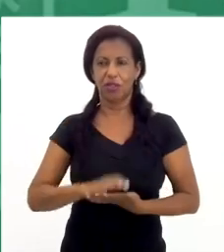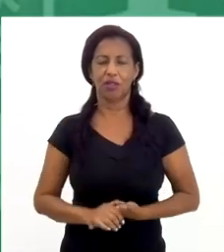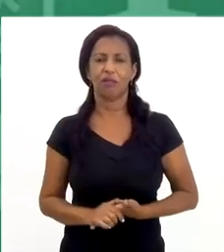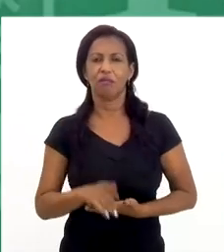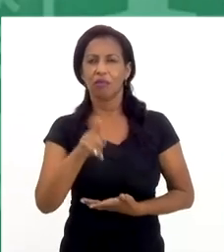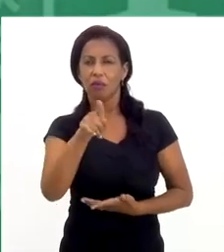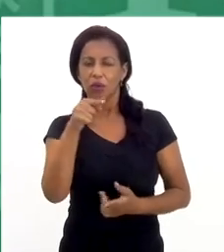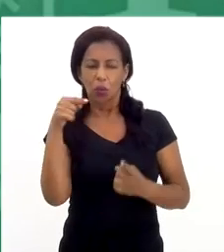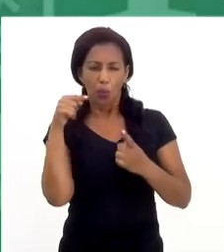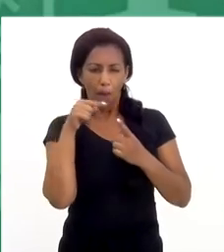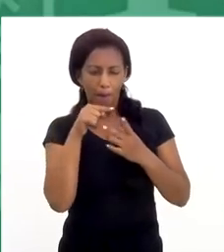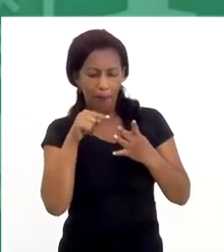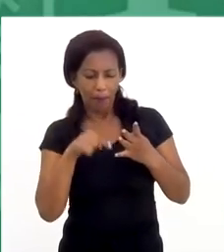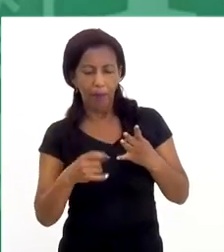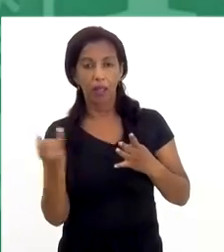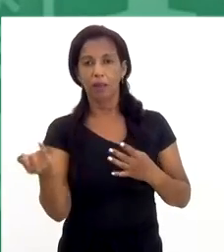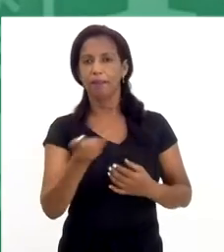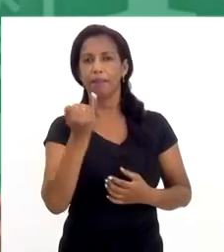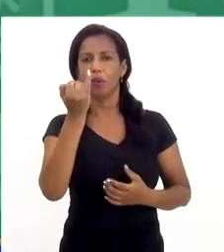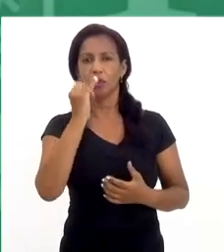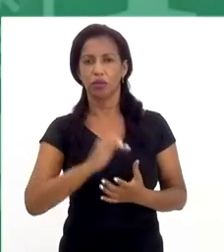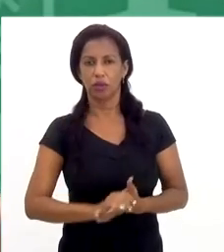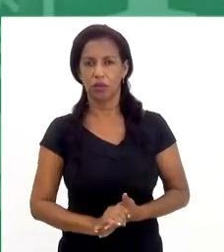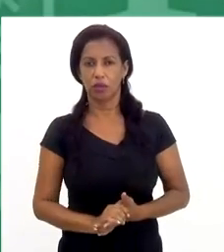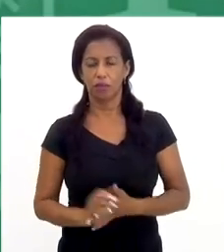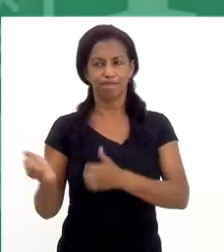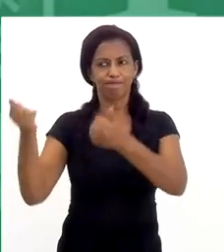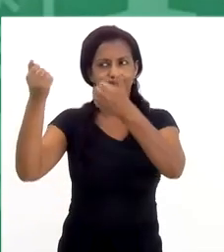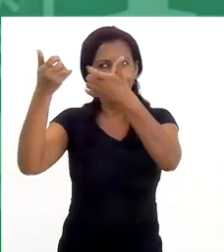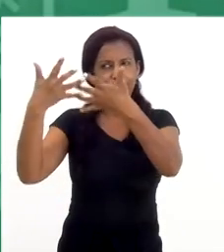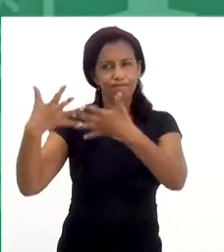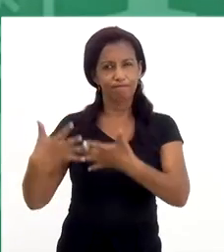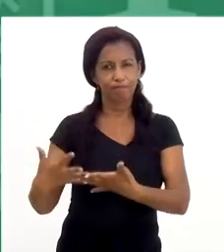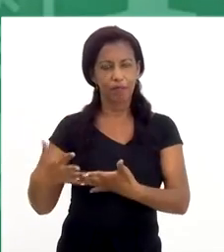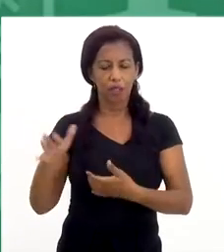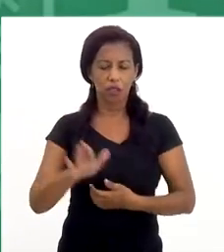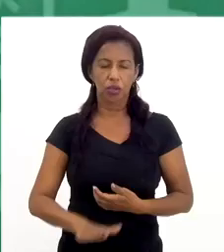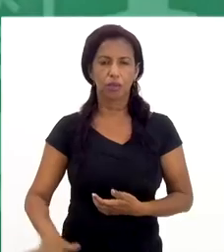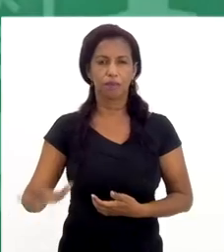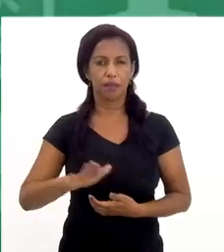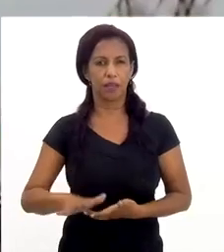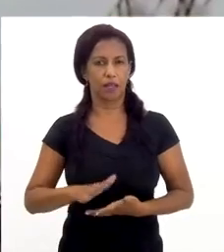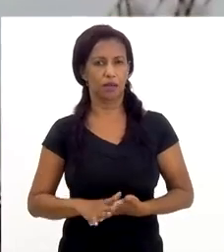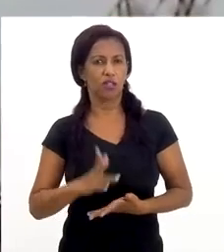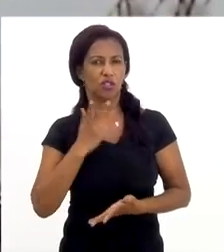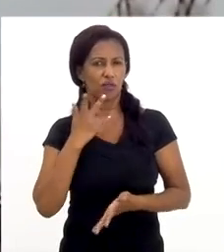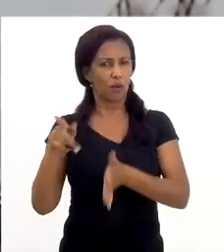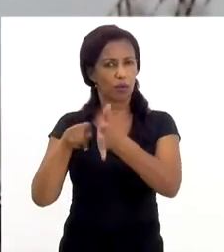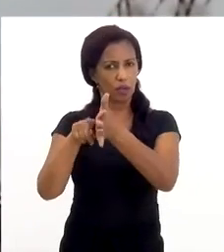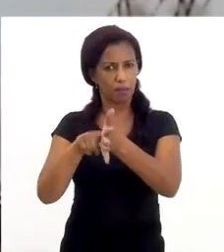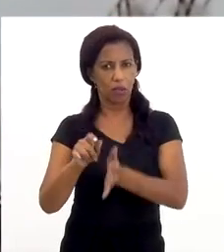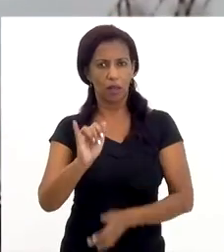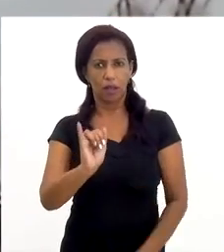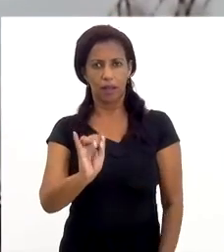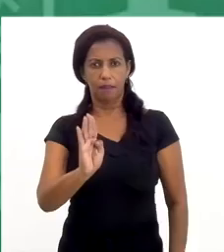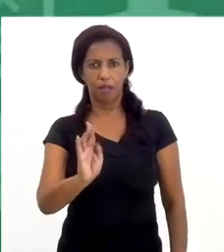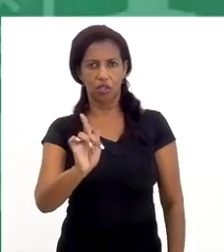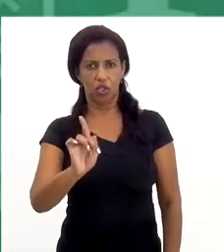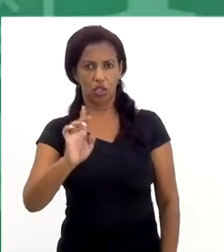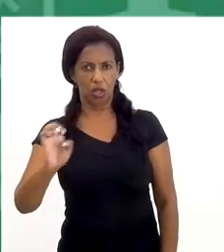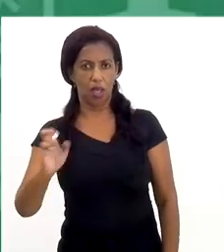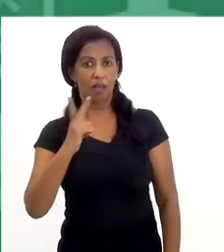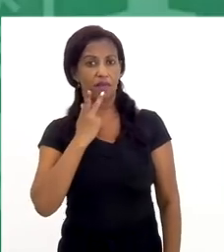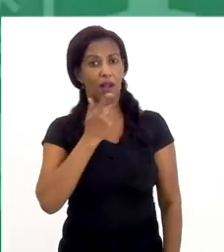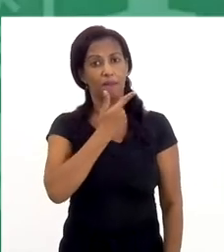gente tem que fazer um intervalo bem rapidinho e Você tocou em Pontos importantíssimos que é o esclarecimento desde pequenininho né a gente falou que da